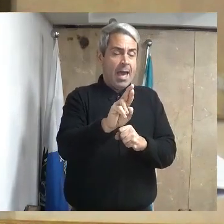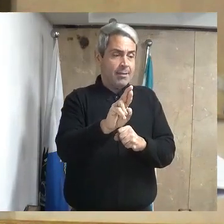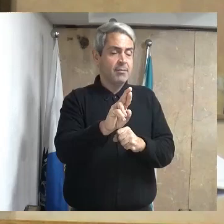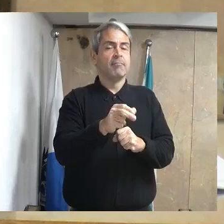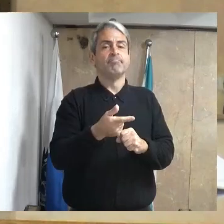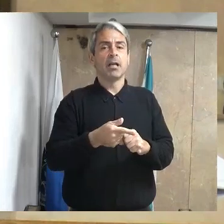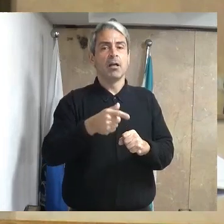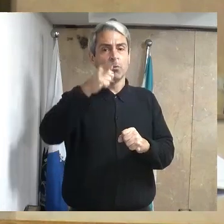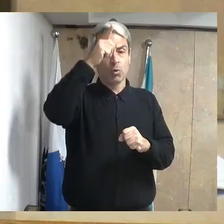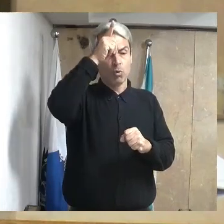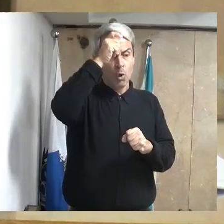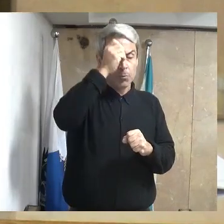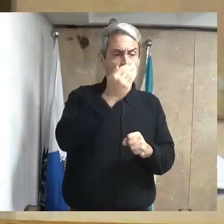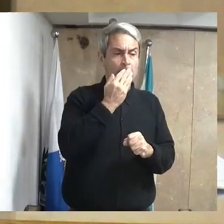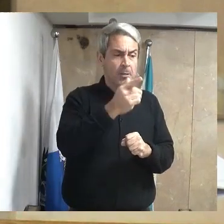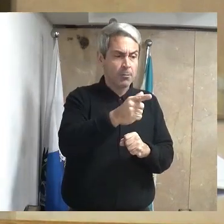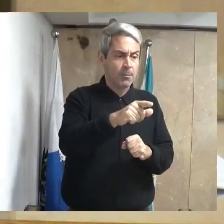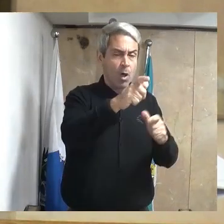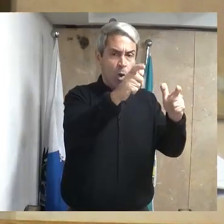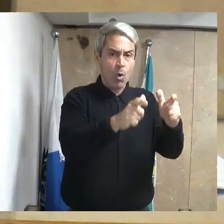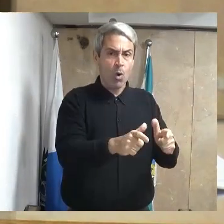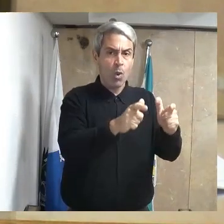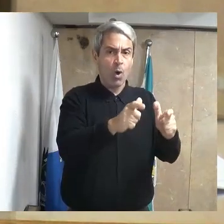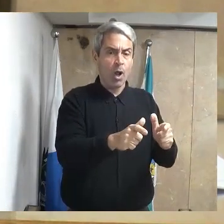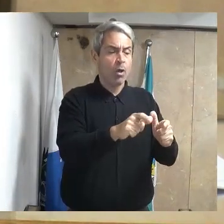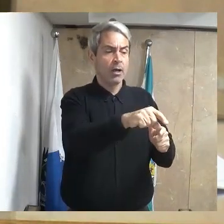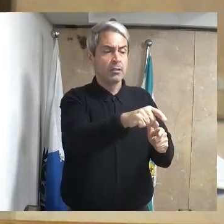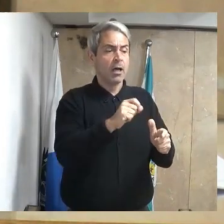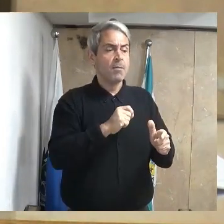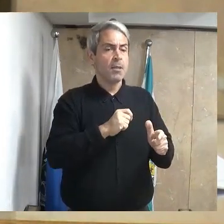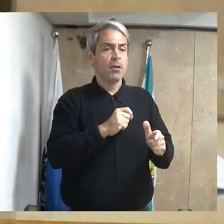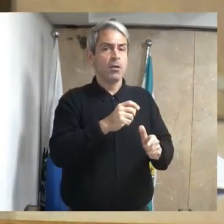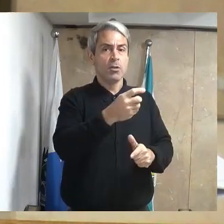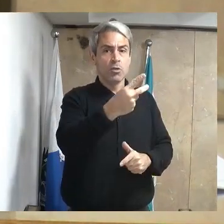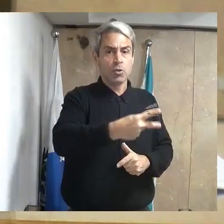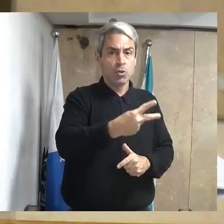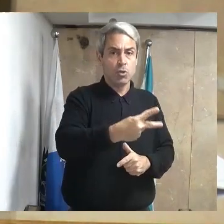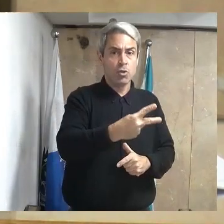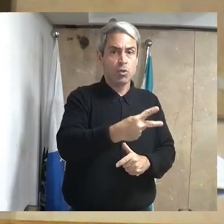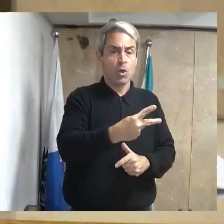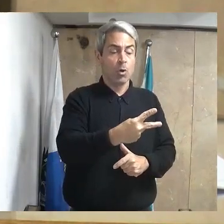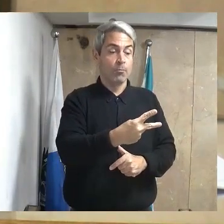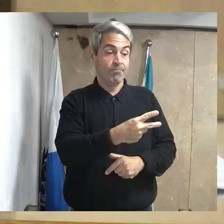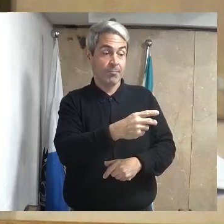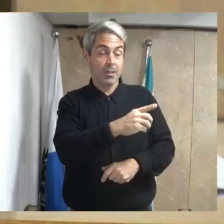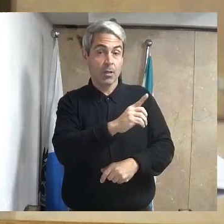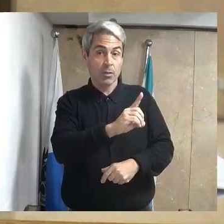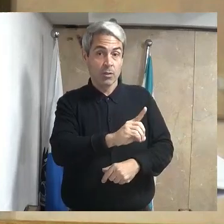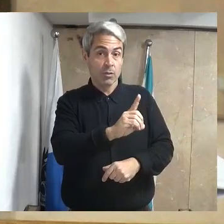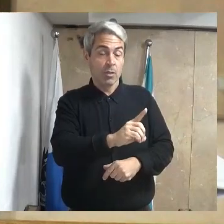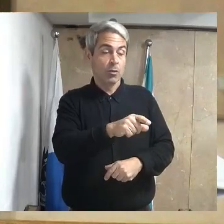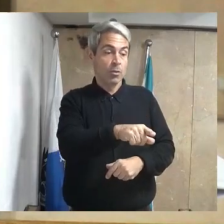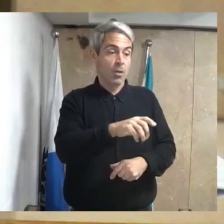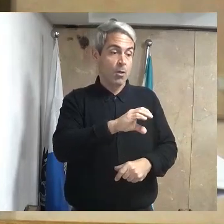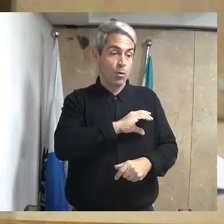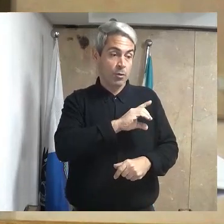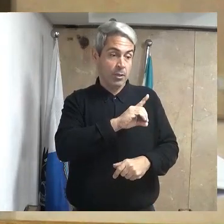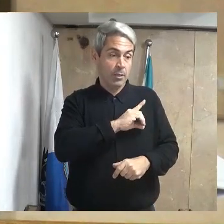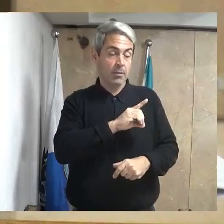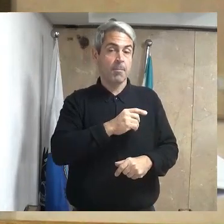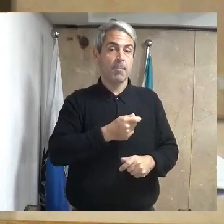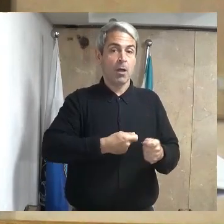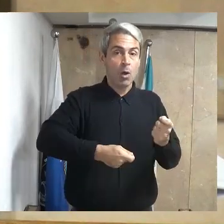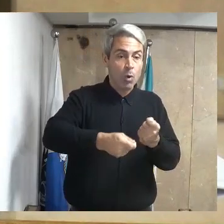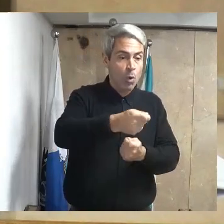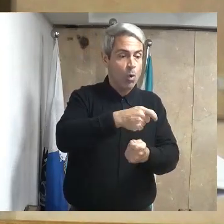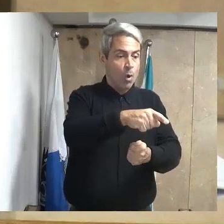UBS Calundu, localizado no bairro Nossa Senhora do Carmo, segundo distrito deste município, a fim de implementar sala de espera